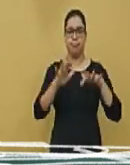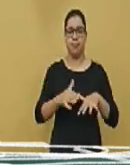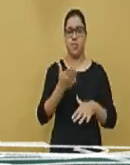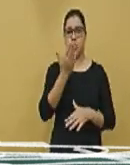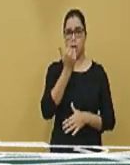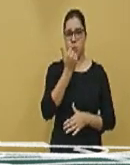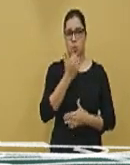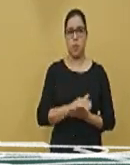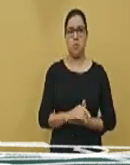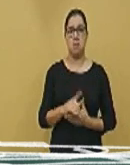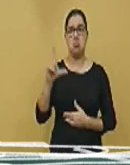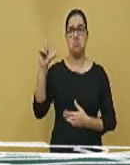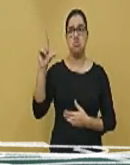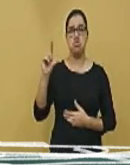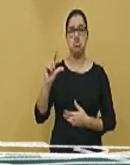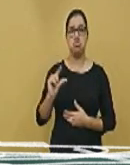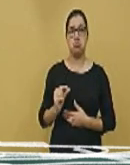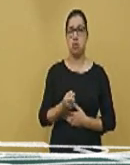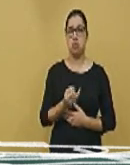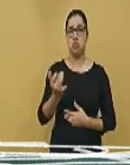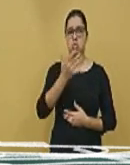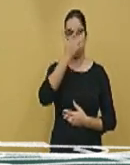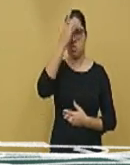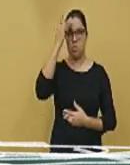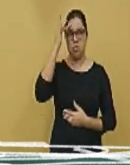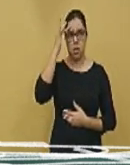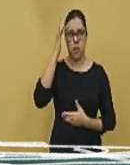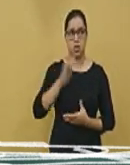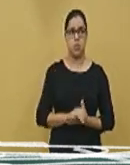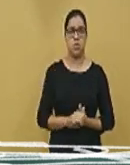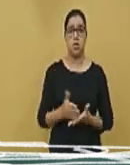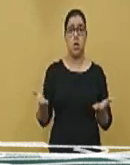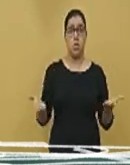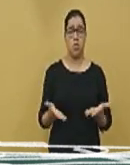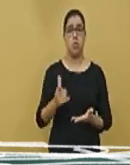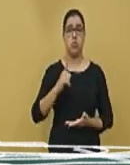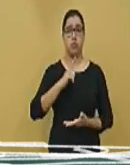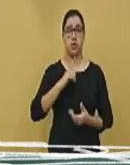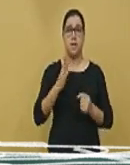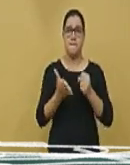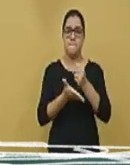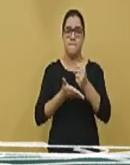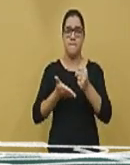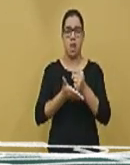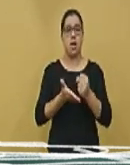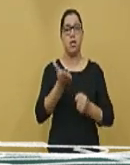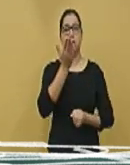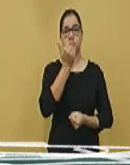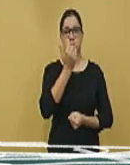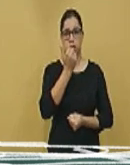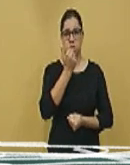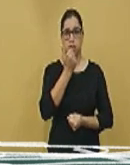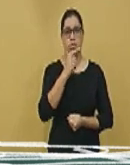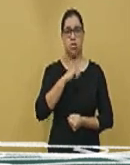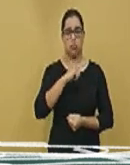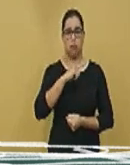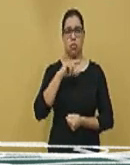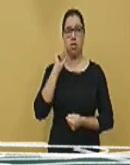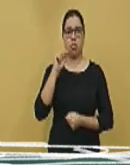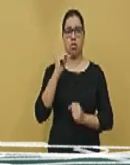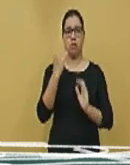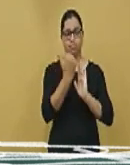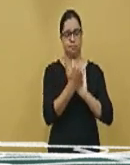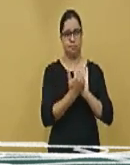foi decaindo. Ele serve um básico que está no cardápio, dentro do